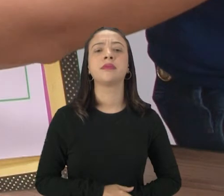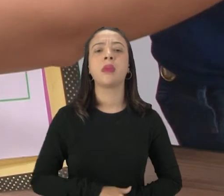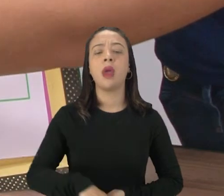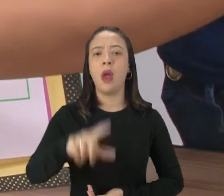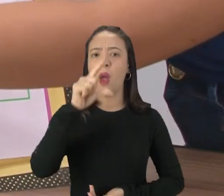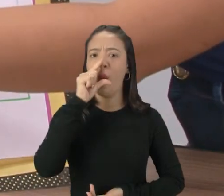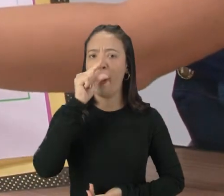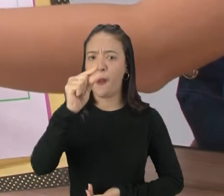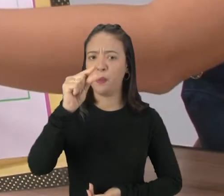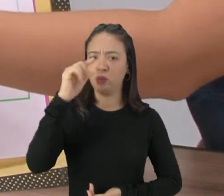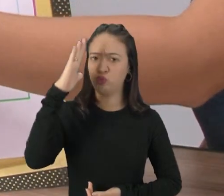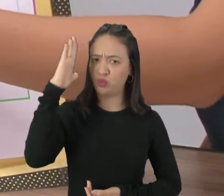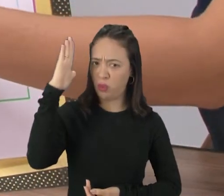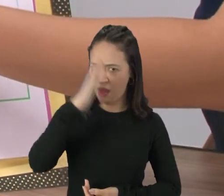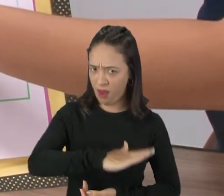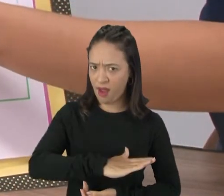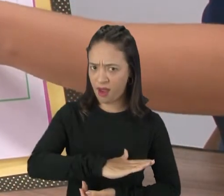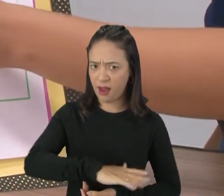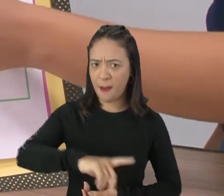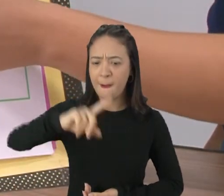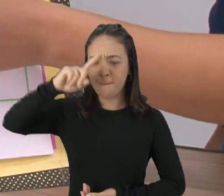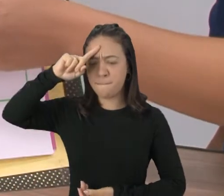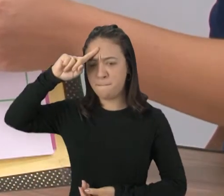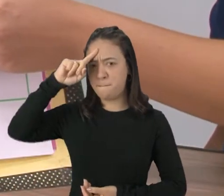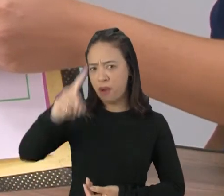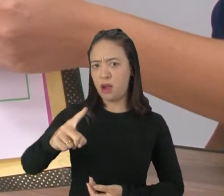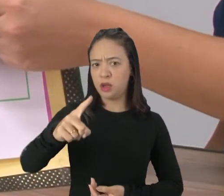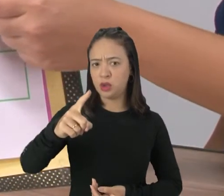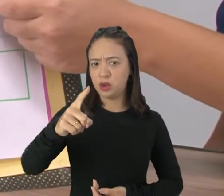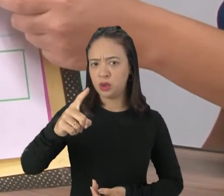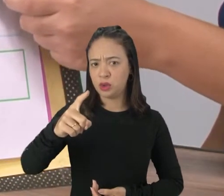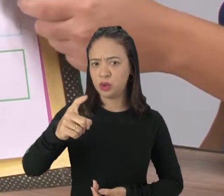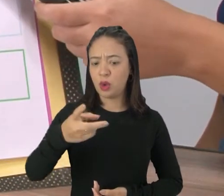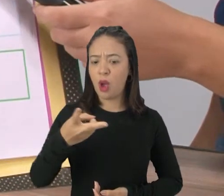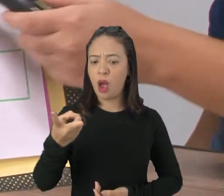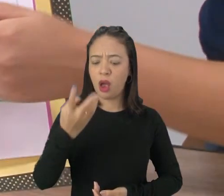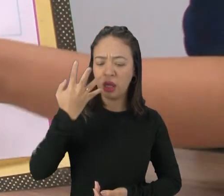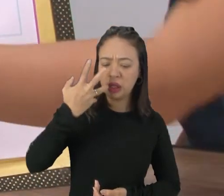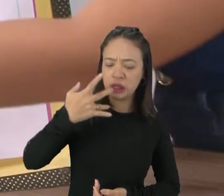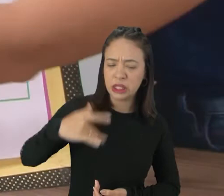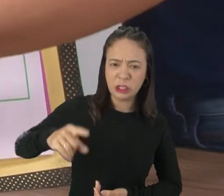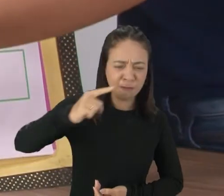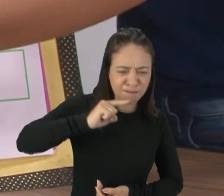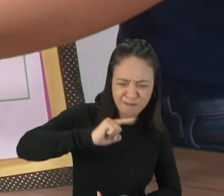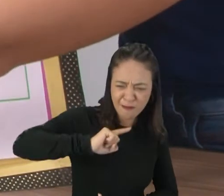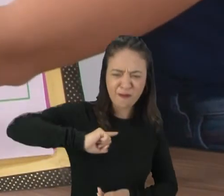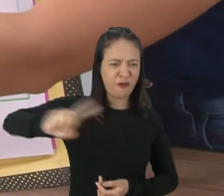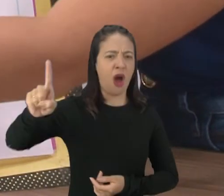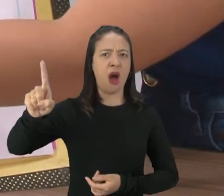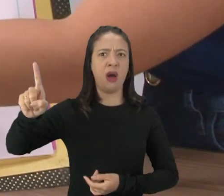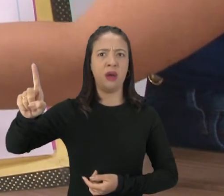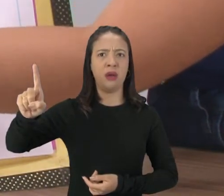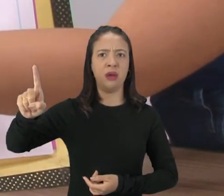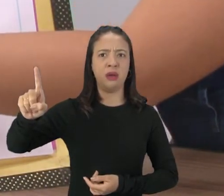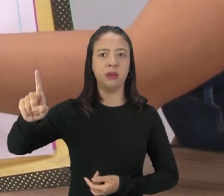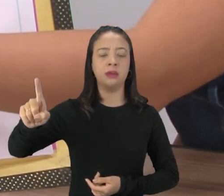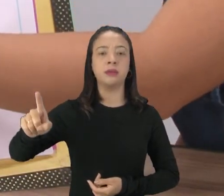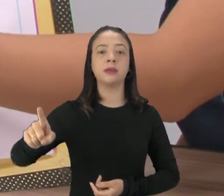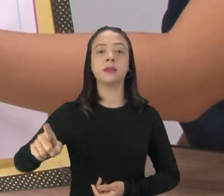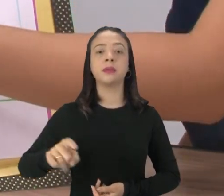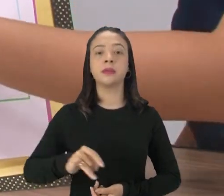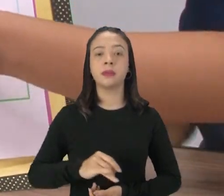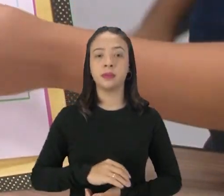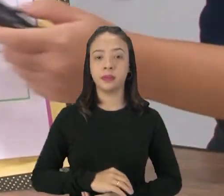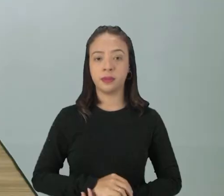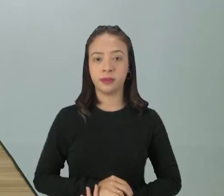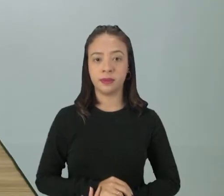A bruxa má expulsou as duas crianças de